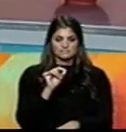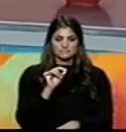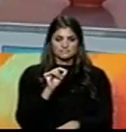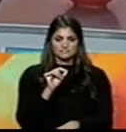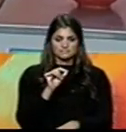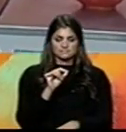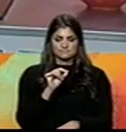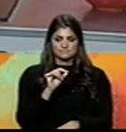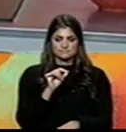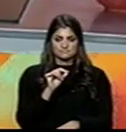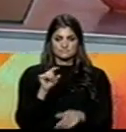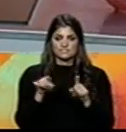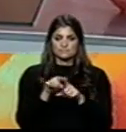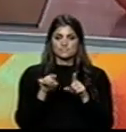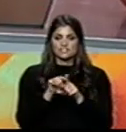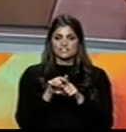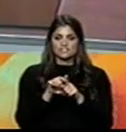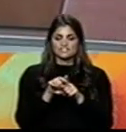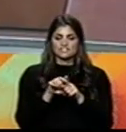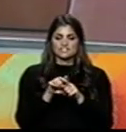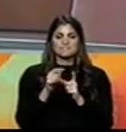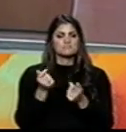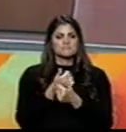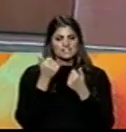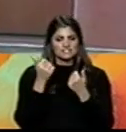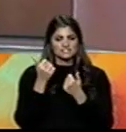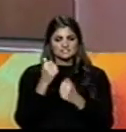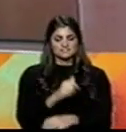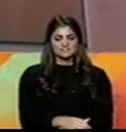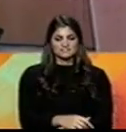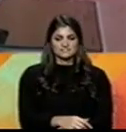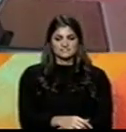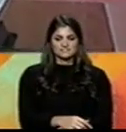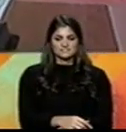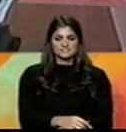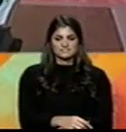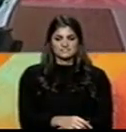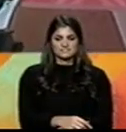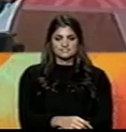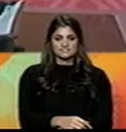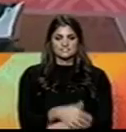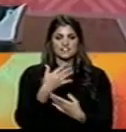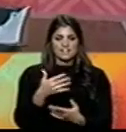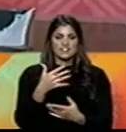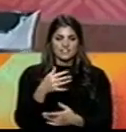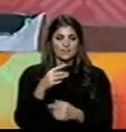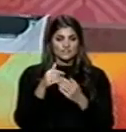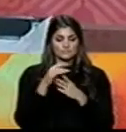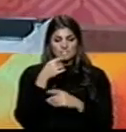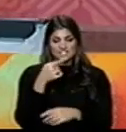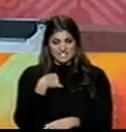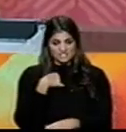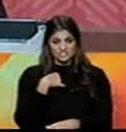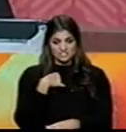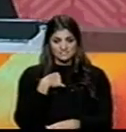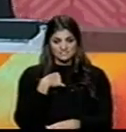Ser mais... Ai, que bem! E agora? Vais ter que retirar tudo o que disseste e supuseste a meu respeito. É